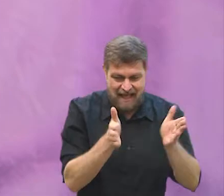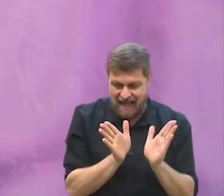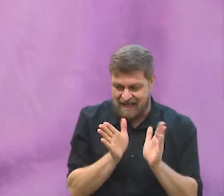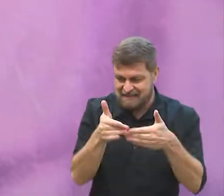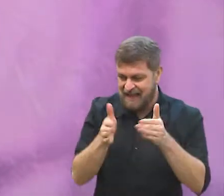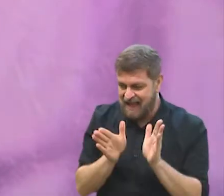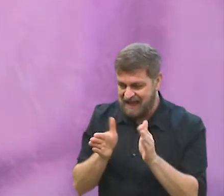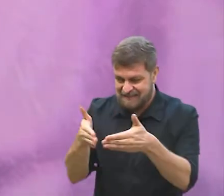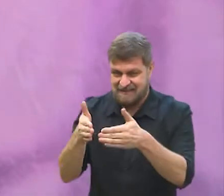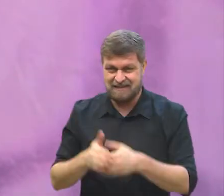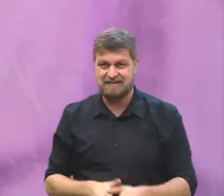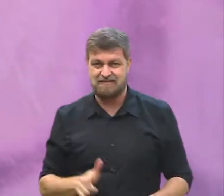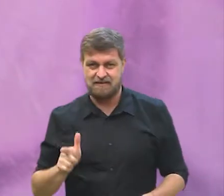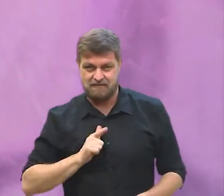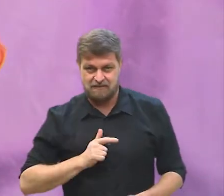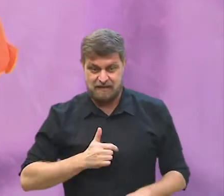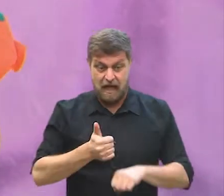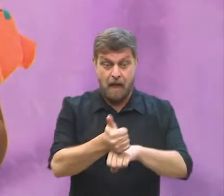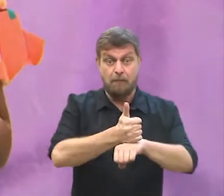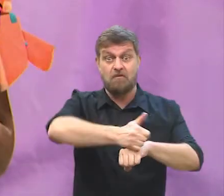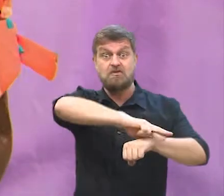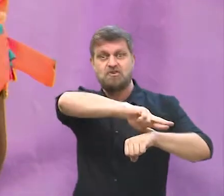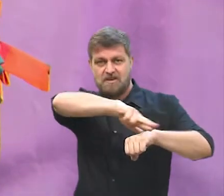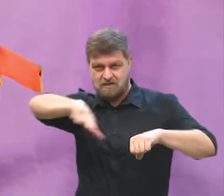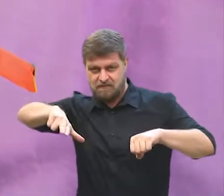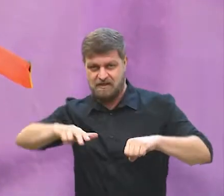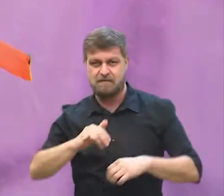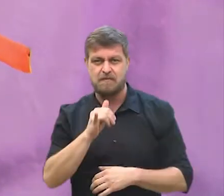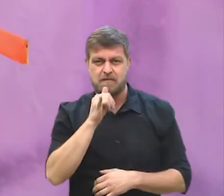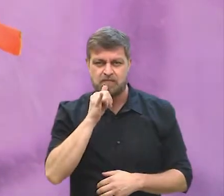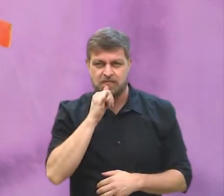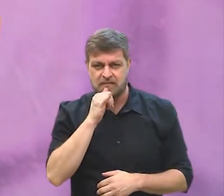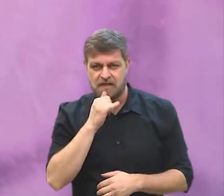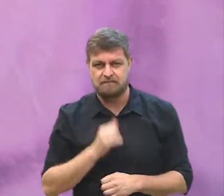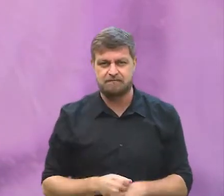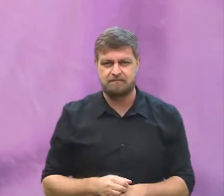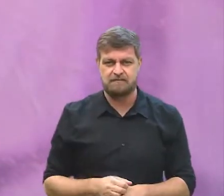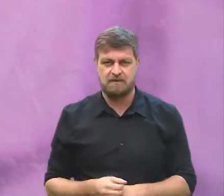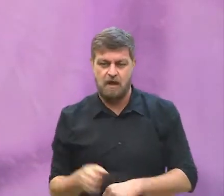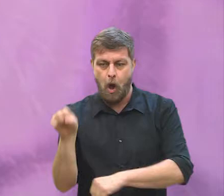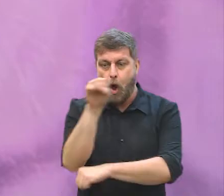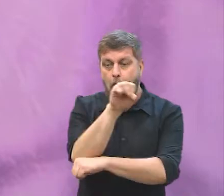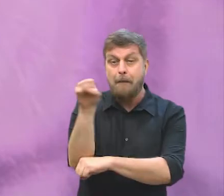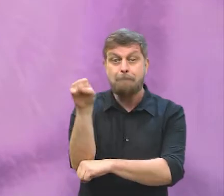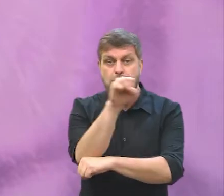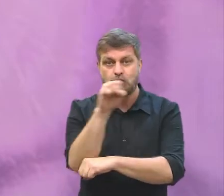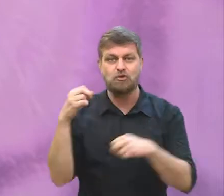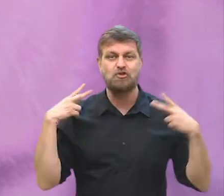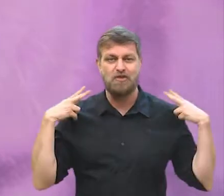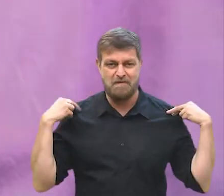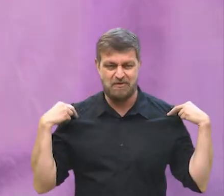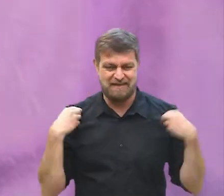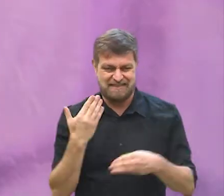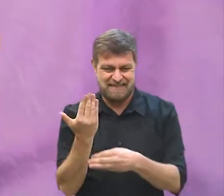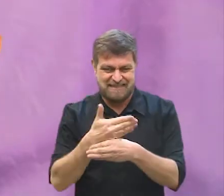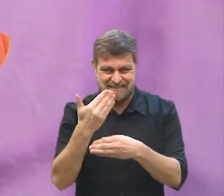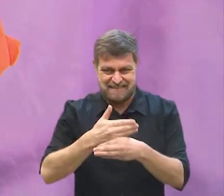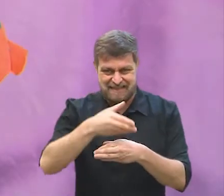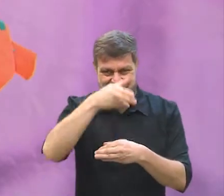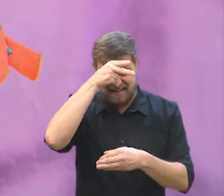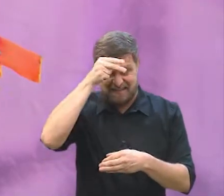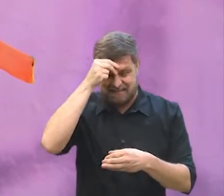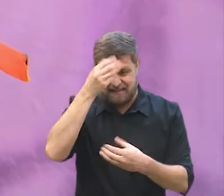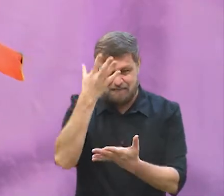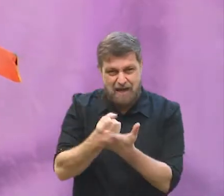várias questões aí que atingem várias profissões. Por exemplo, motoristas de táxi, de transporte por aplicativo,